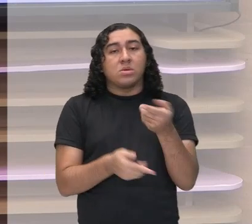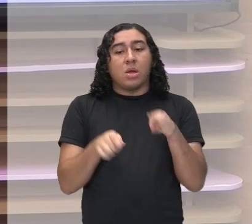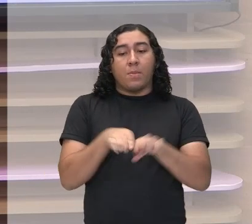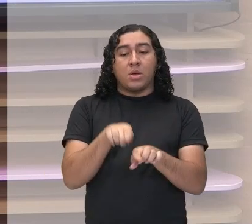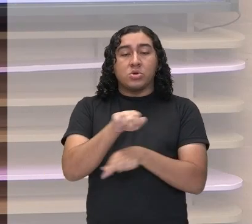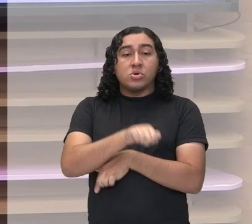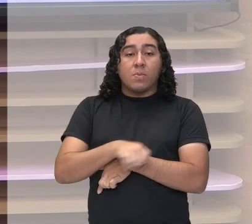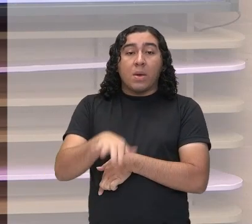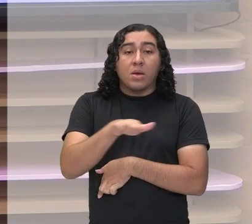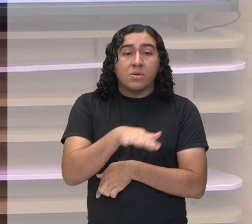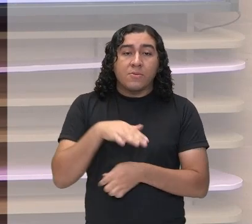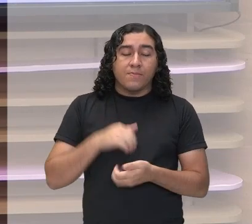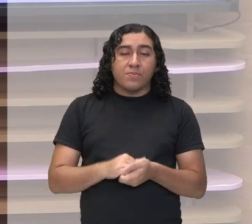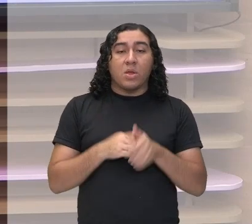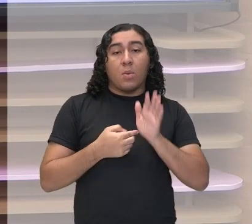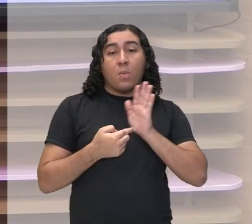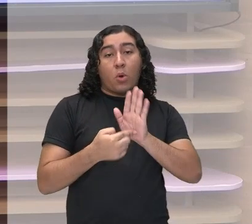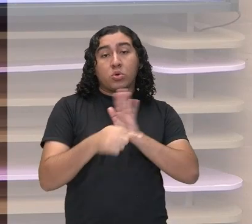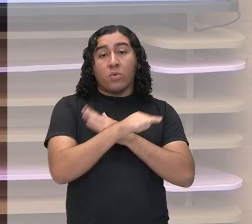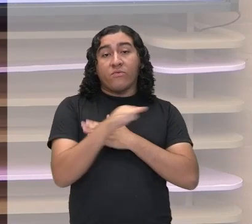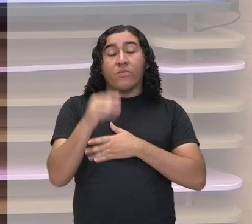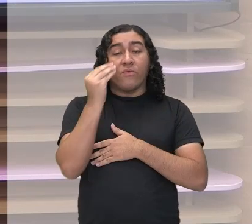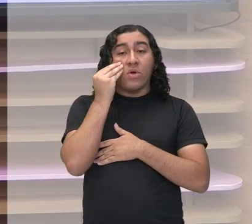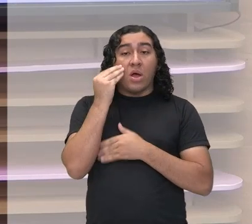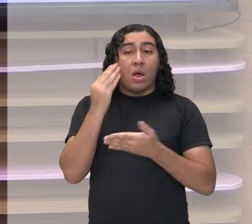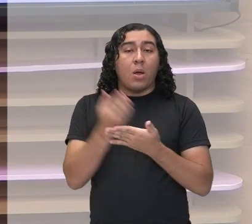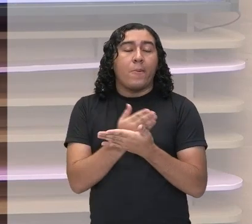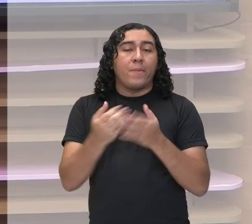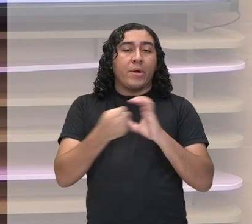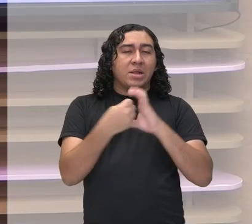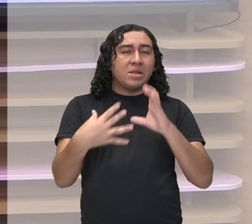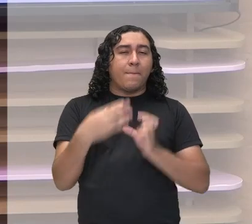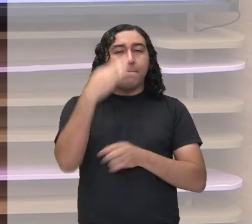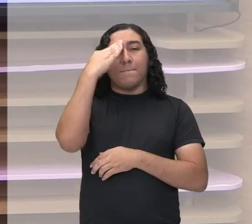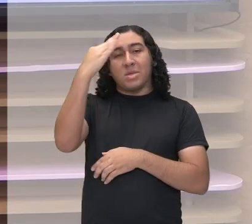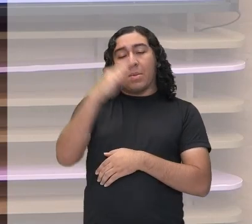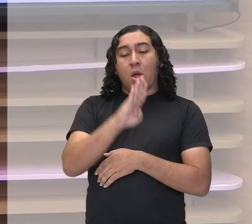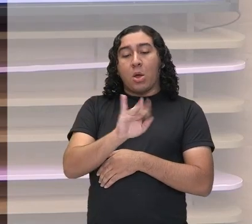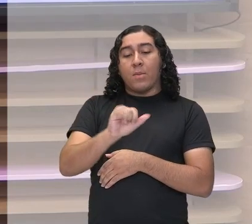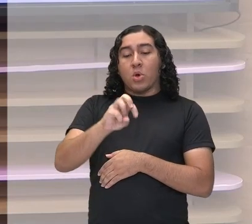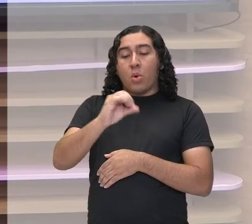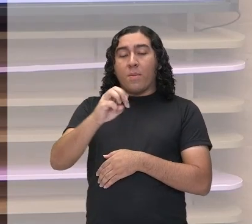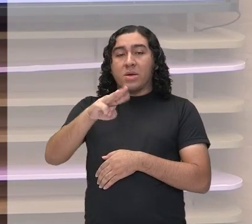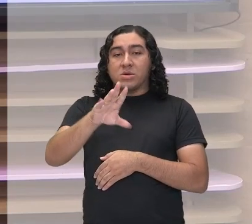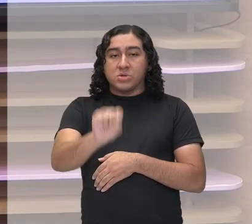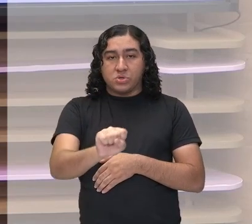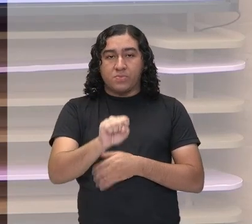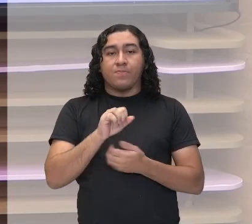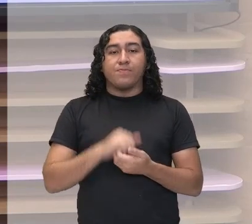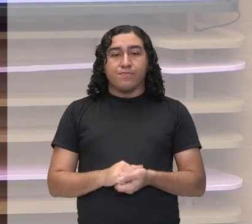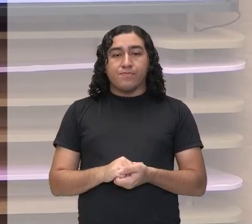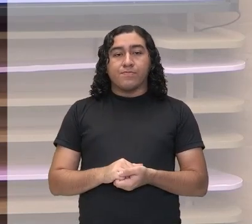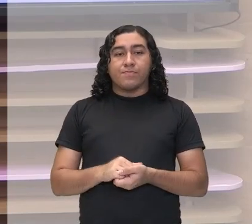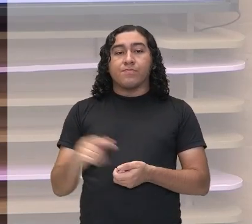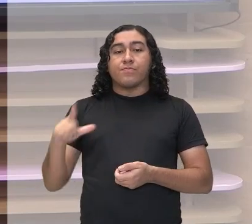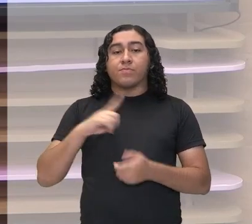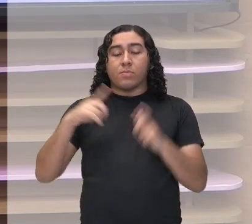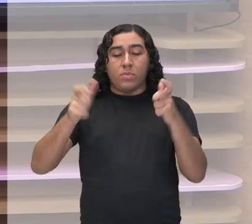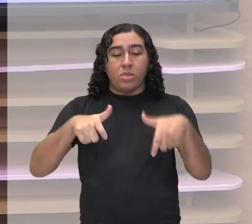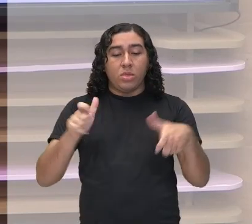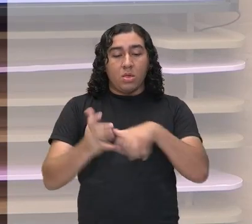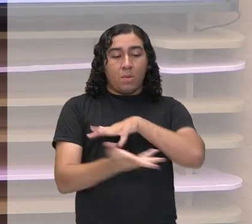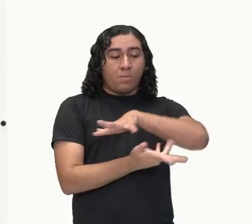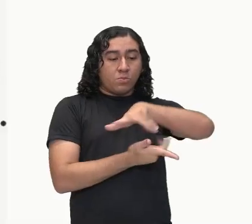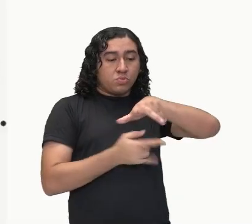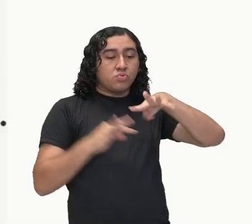e aí eu trago para vocês aqui algumas características principais de biomas que estão presentes no mundo